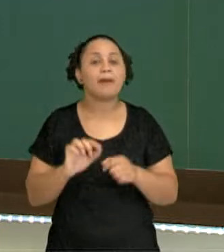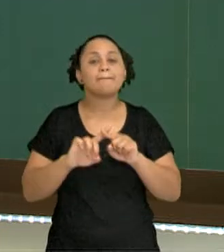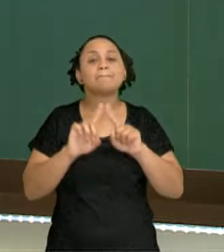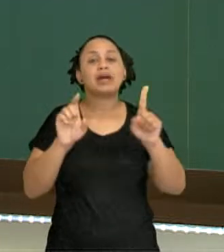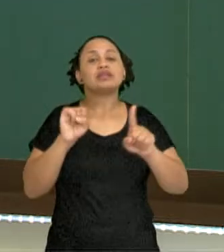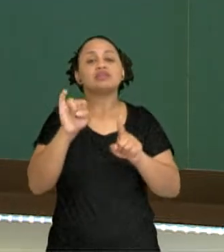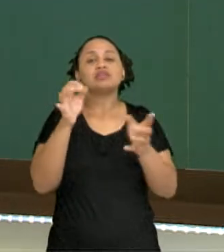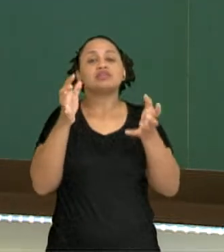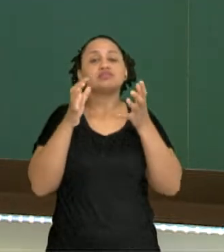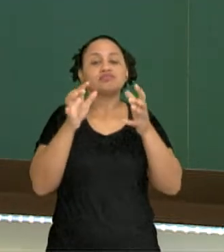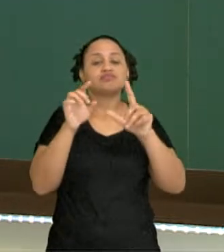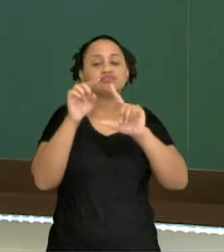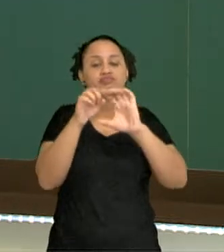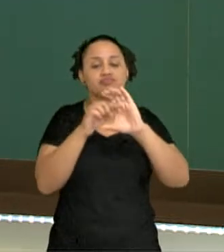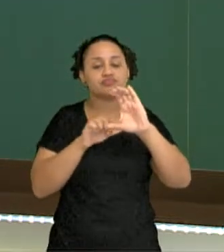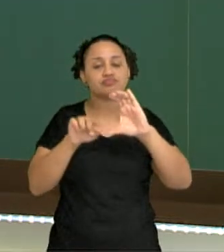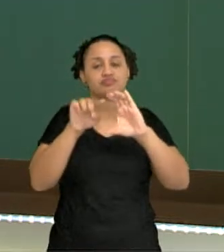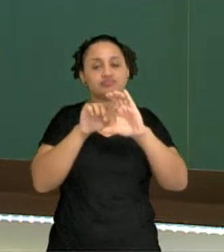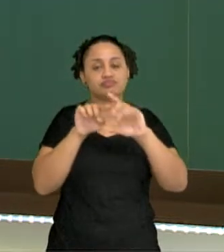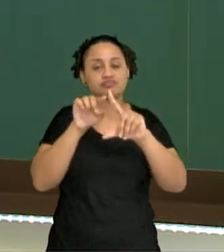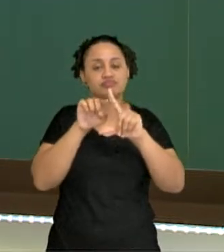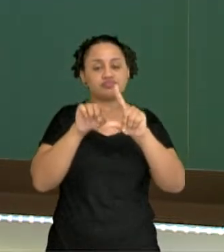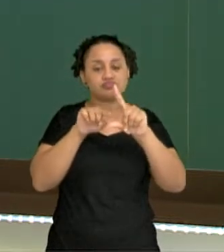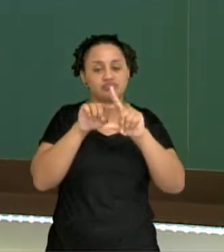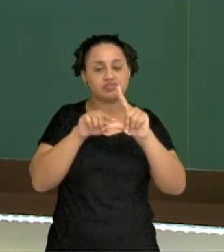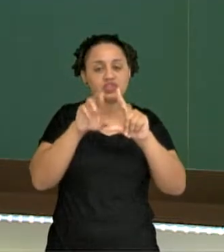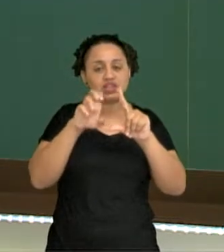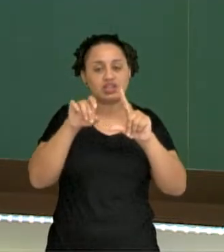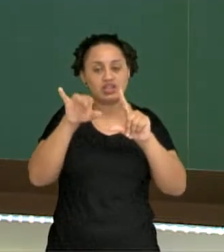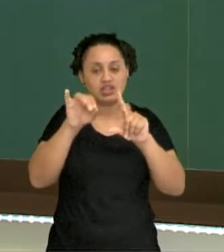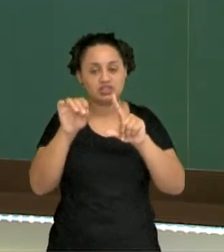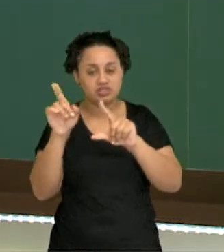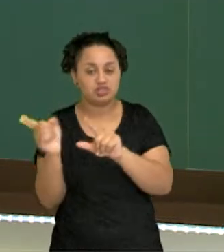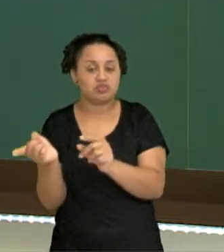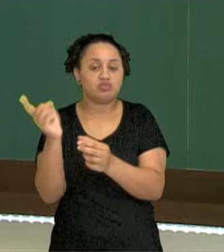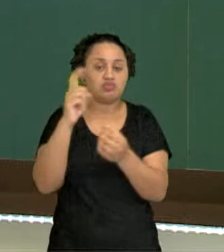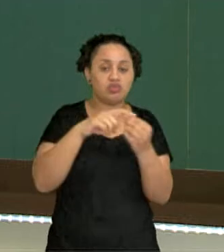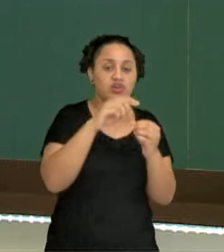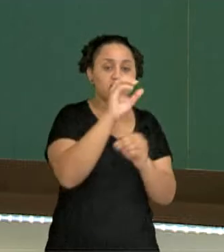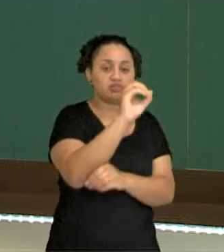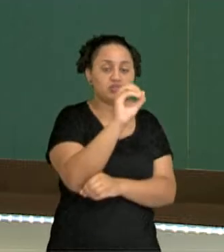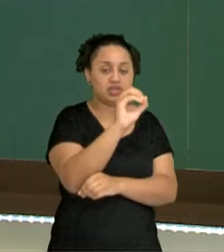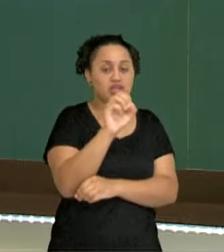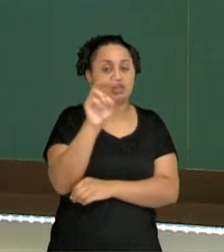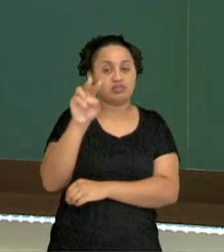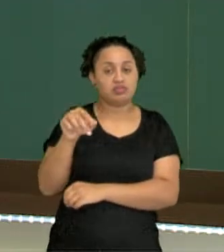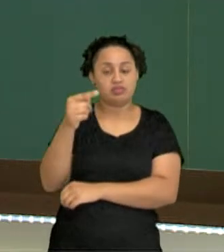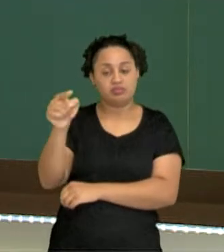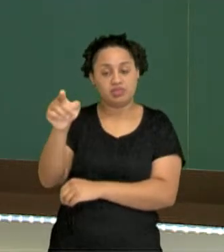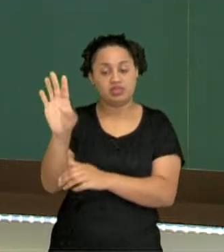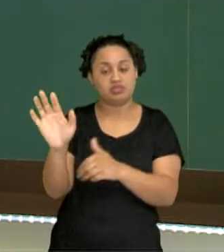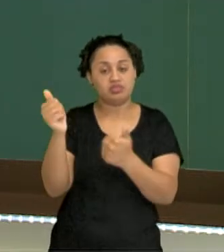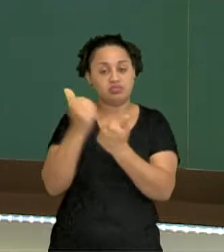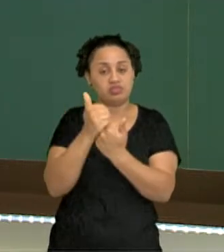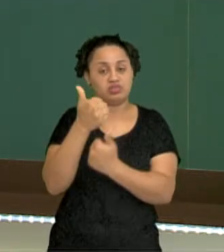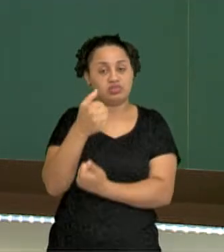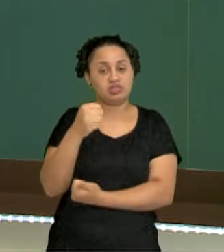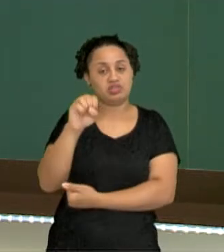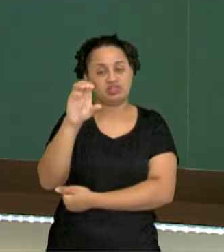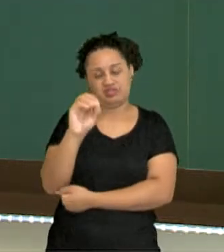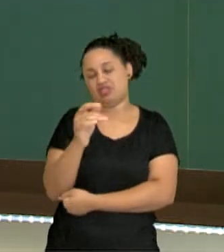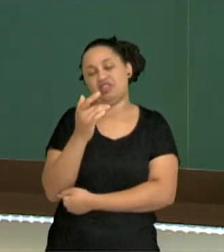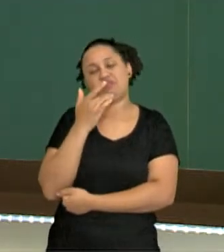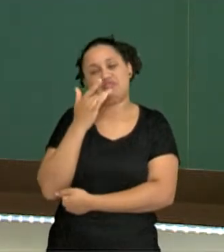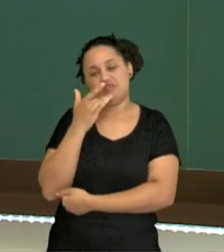você quiser transformar o ângulo de radianos para graus, basta substituir o π por 180, bem mais